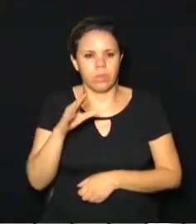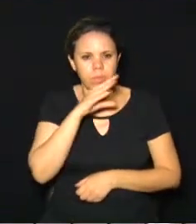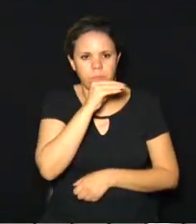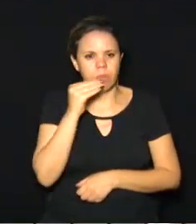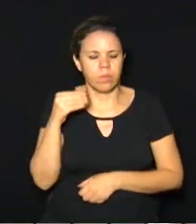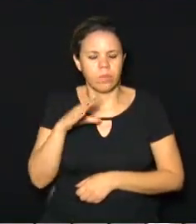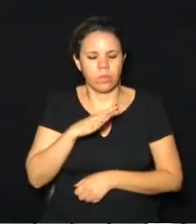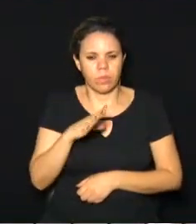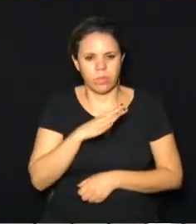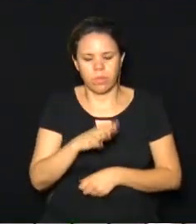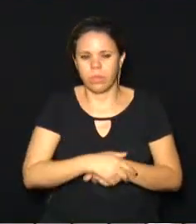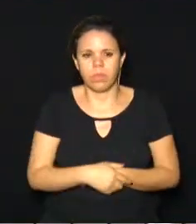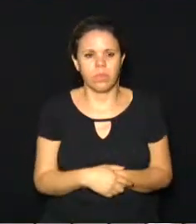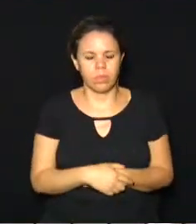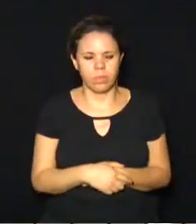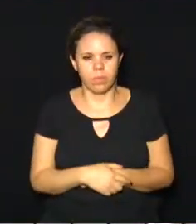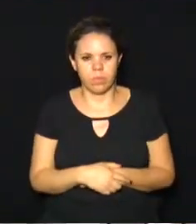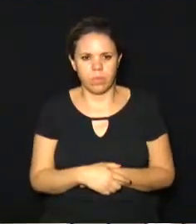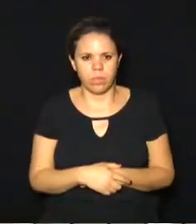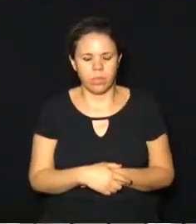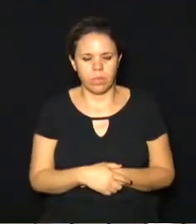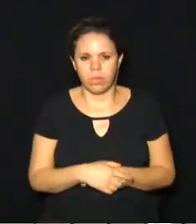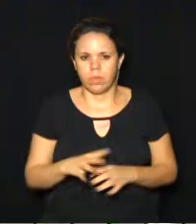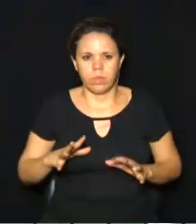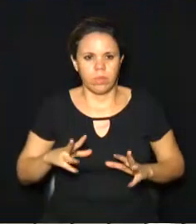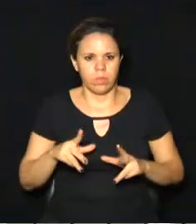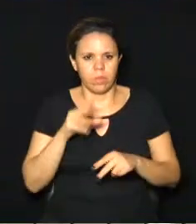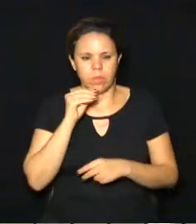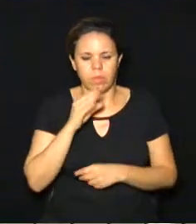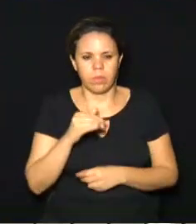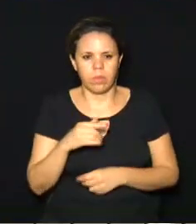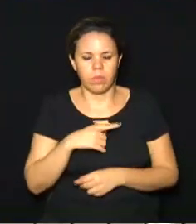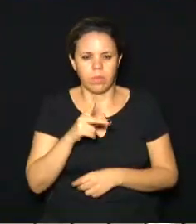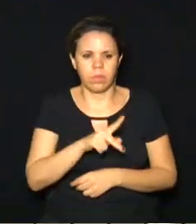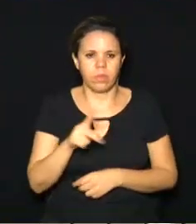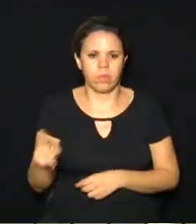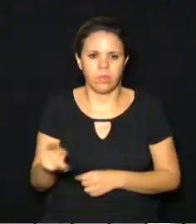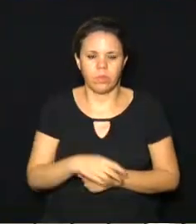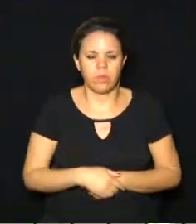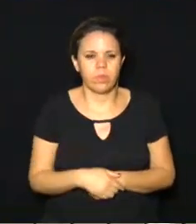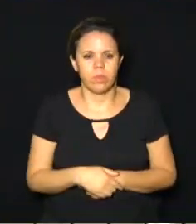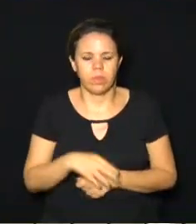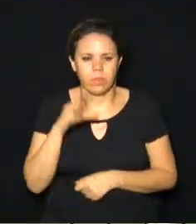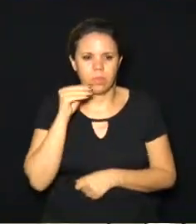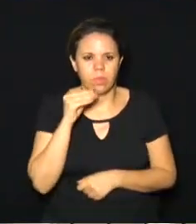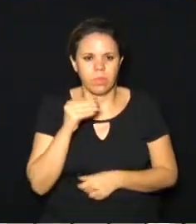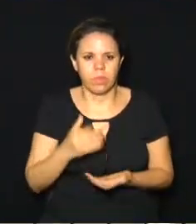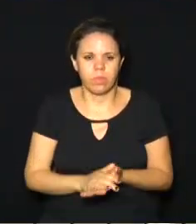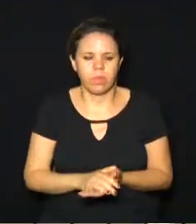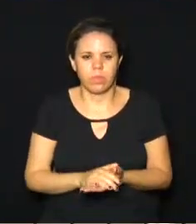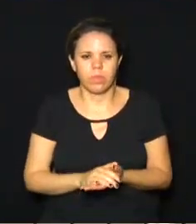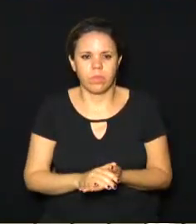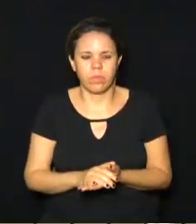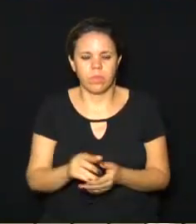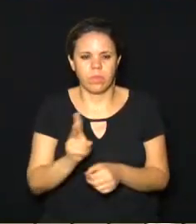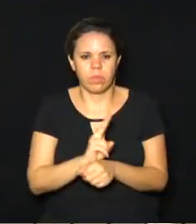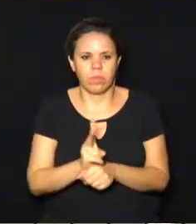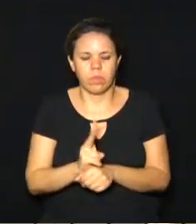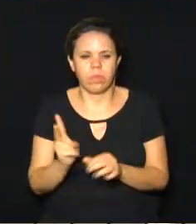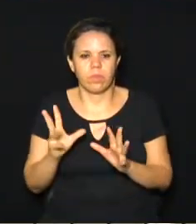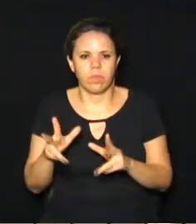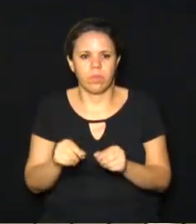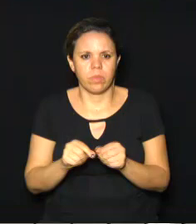na nossa cidade, de todos os trabalhadores, né, os professores, os servidores, as monitoras e as agentes de